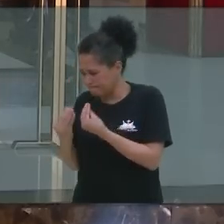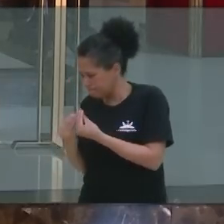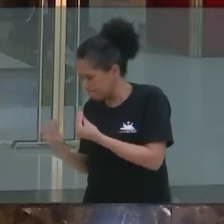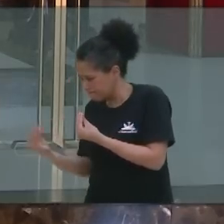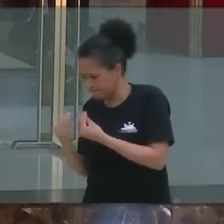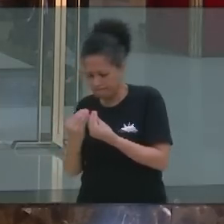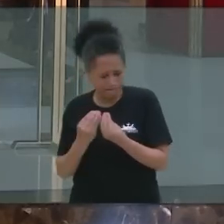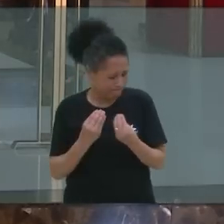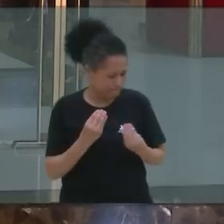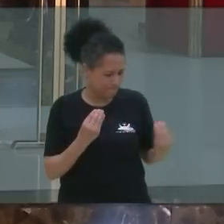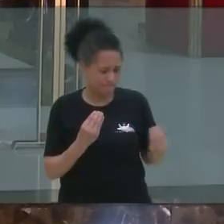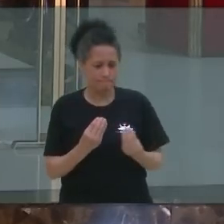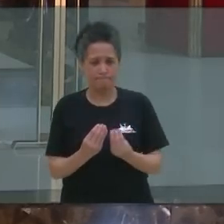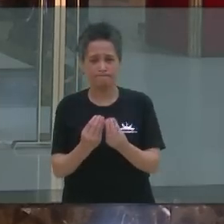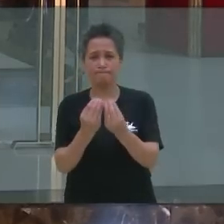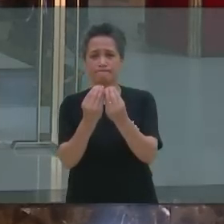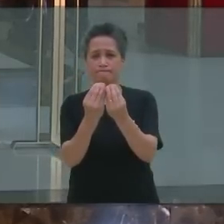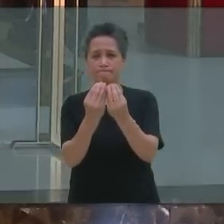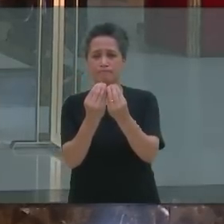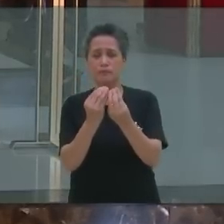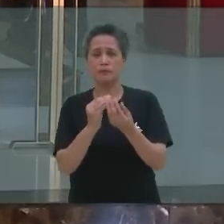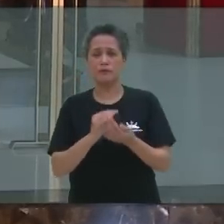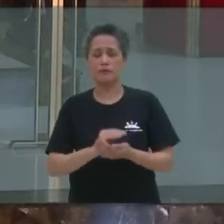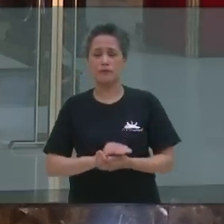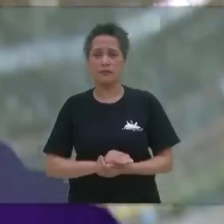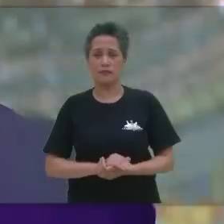será entregue por vós.